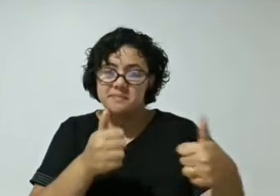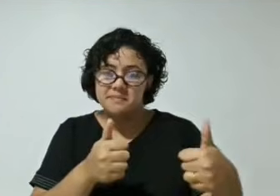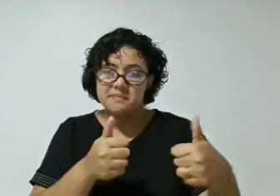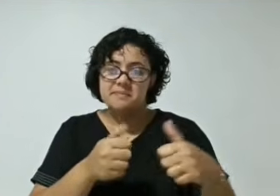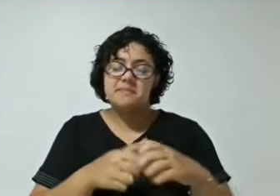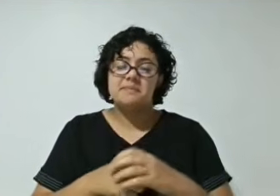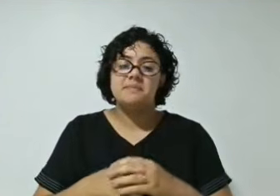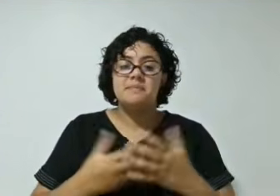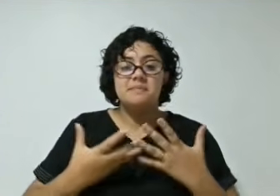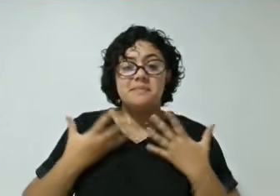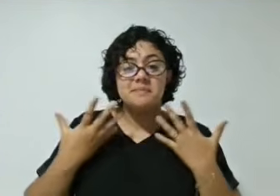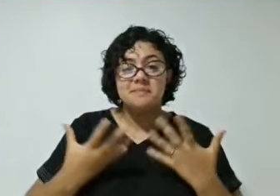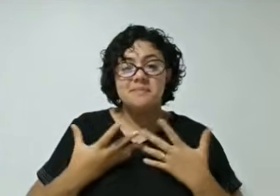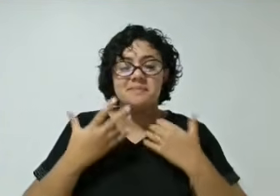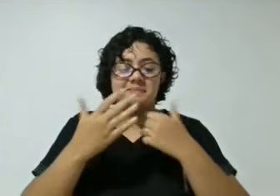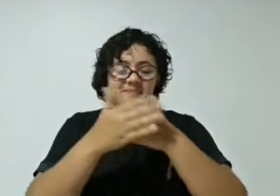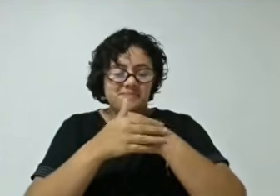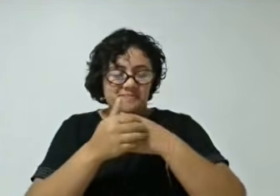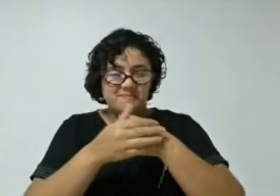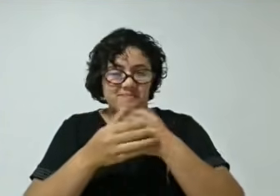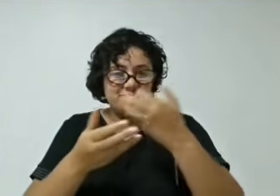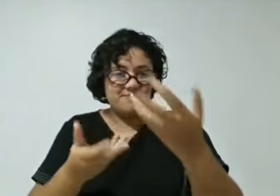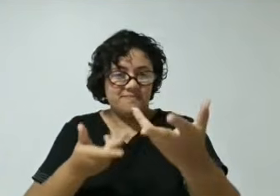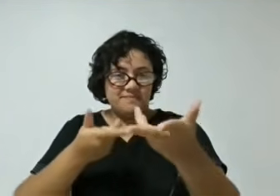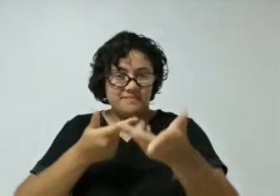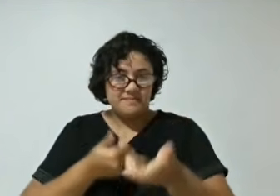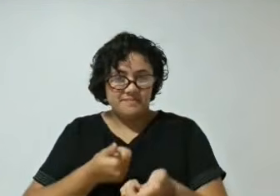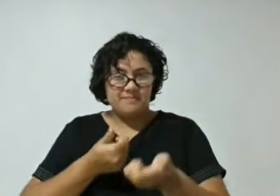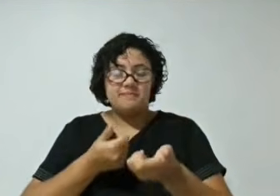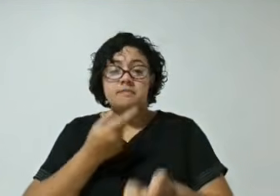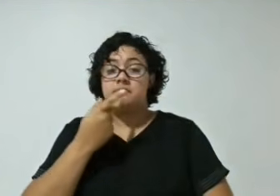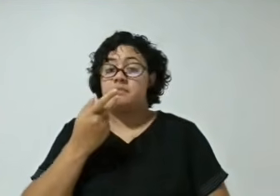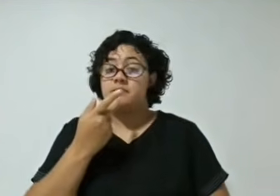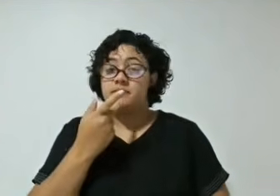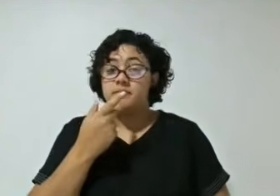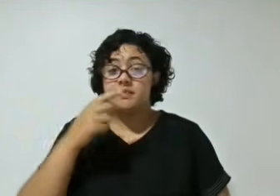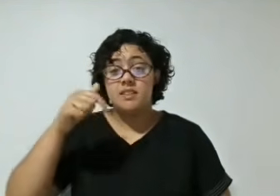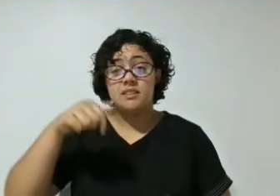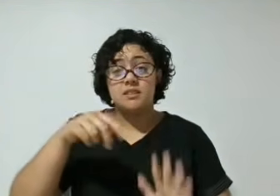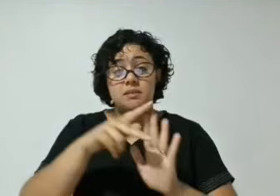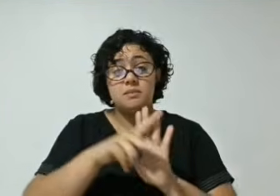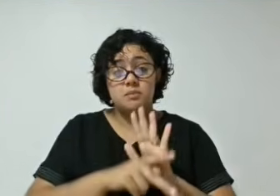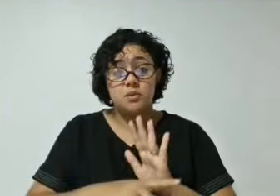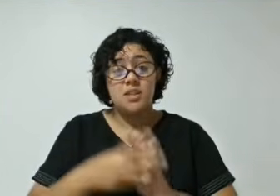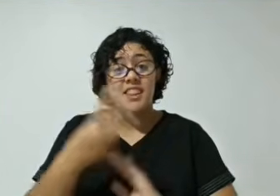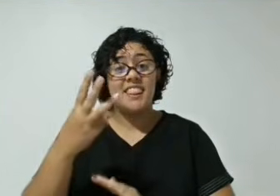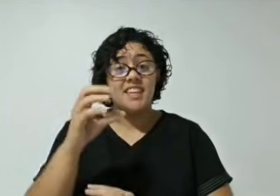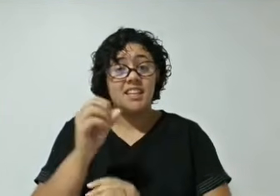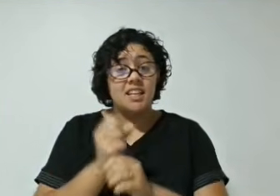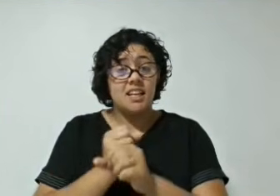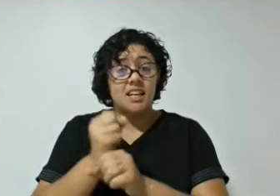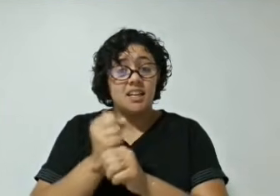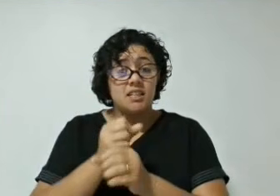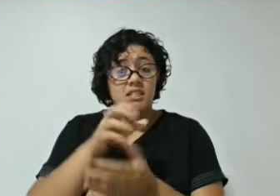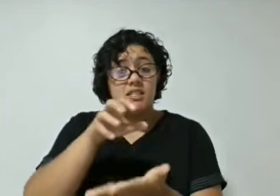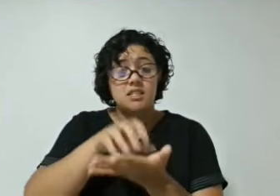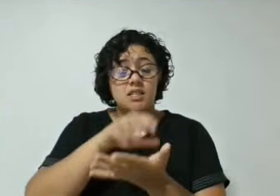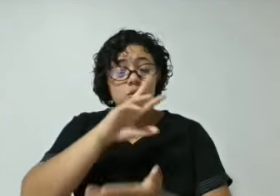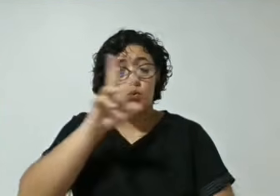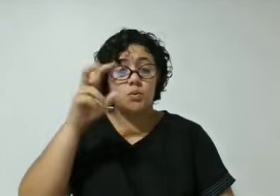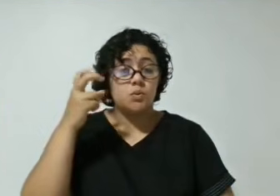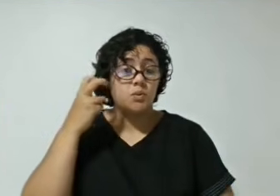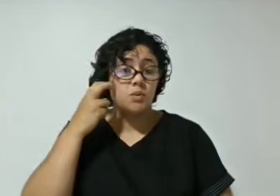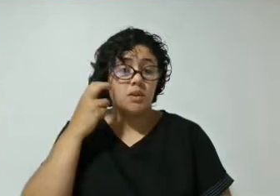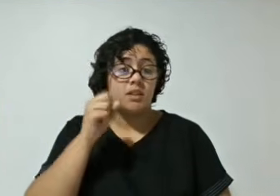alegria, com muito carinho. Dizer que esse é um projeto dos 30 anos do Centro Cultural São